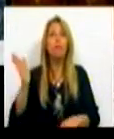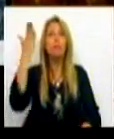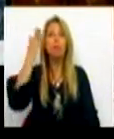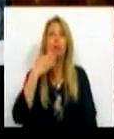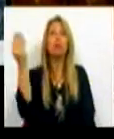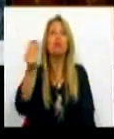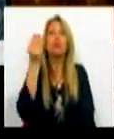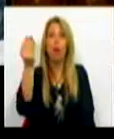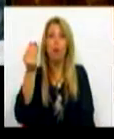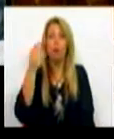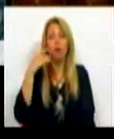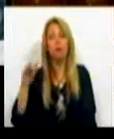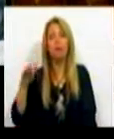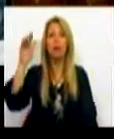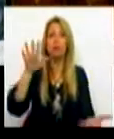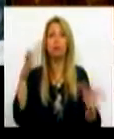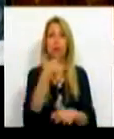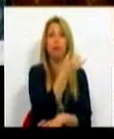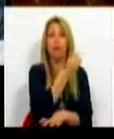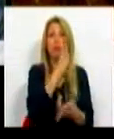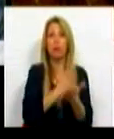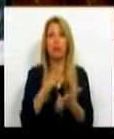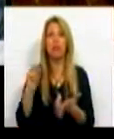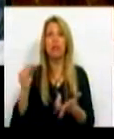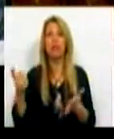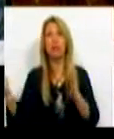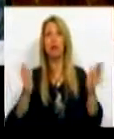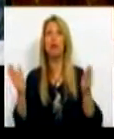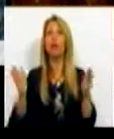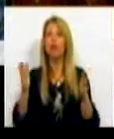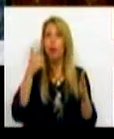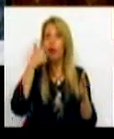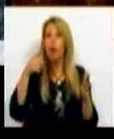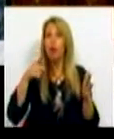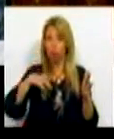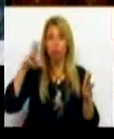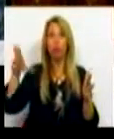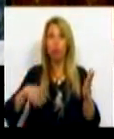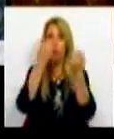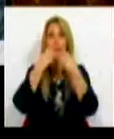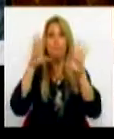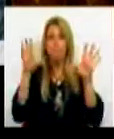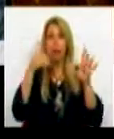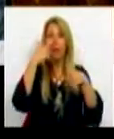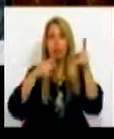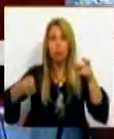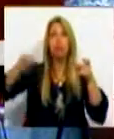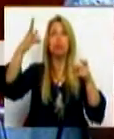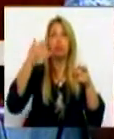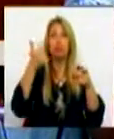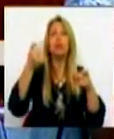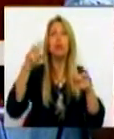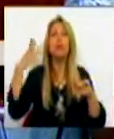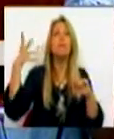jovem, na faixa etária dos 20 aos 35 anos, da qual Portugal perdeu, em apenas 4 anos, 250 mil